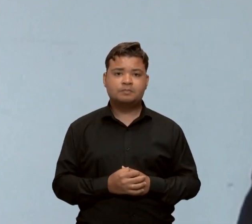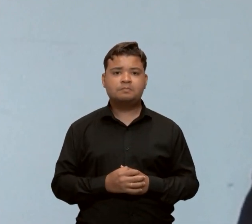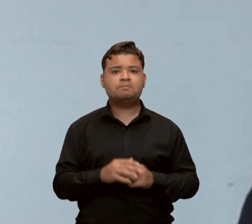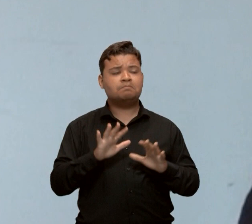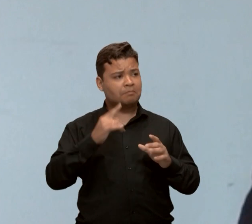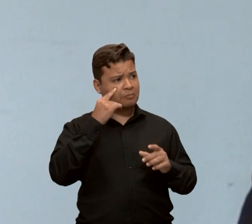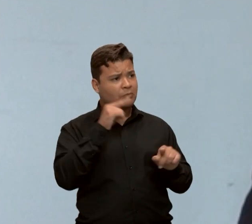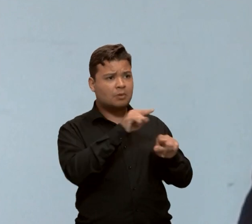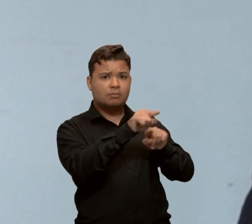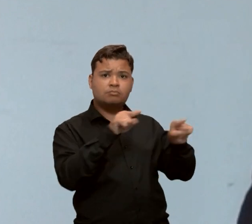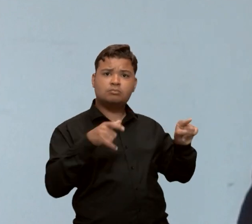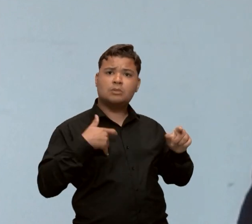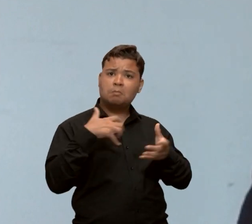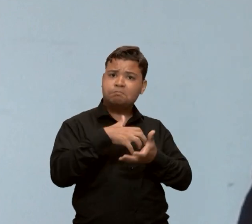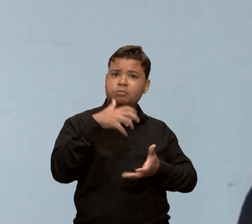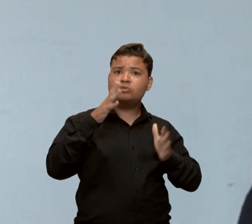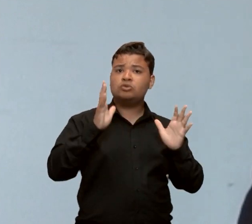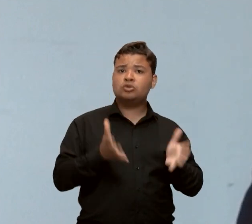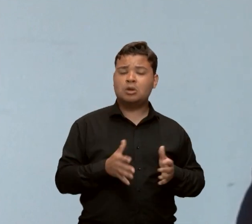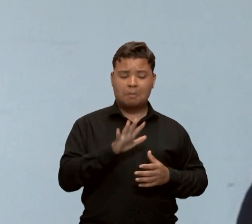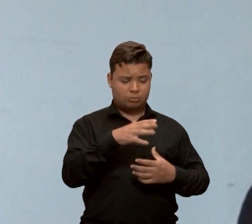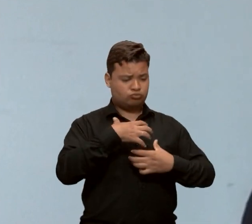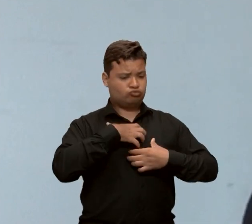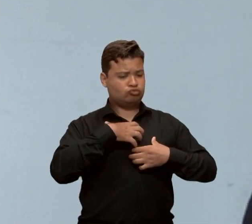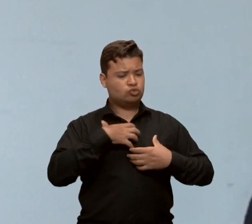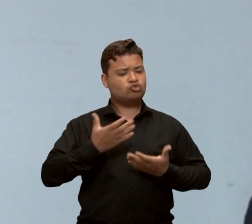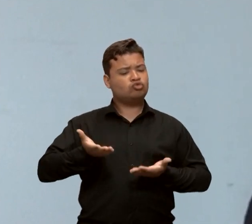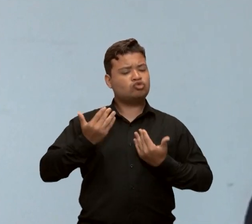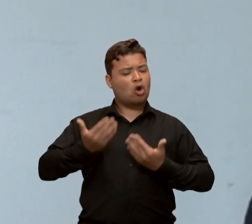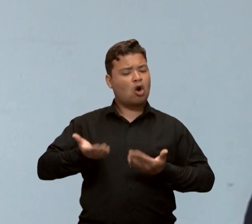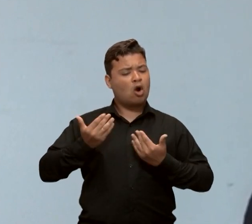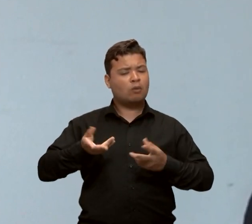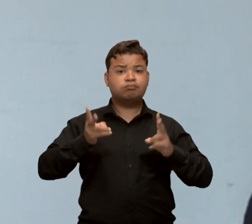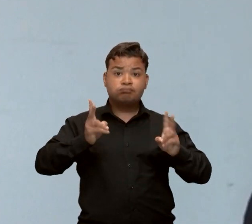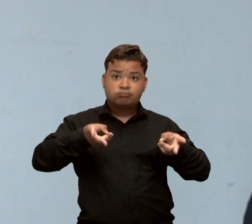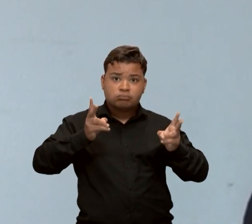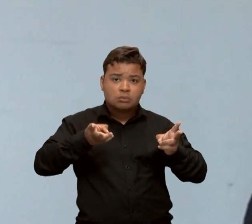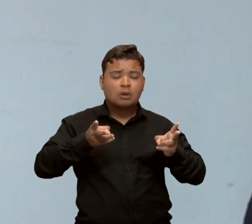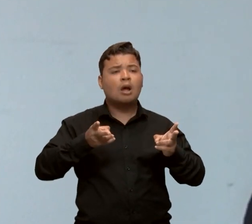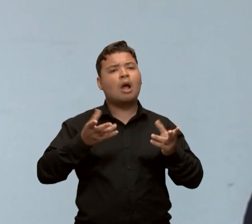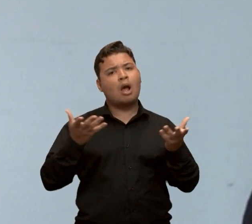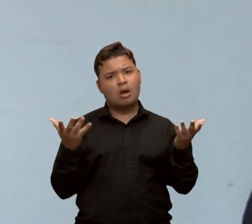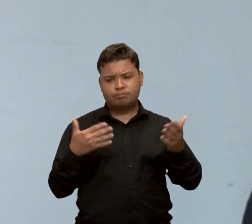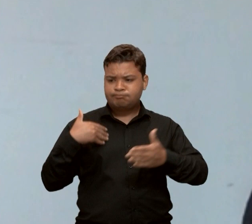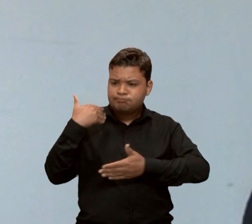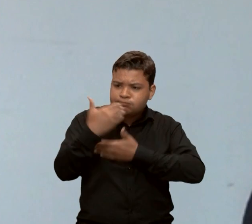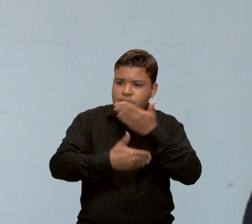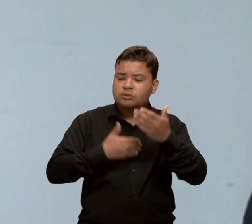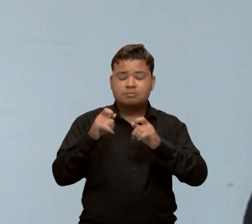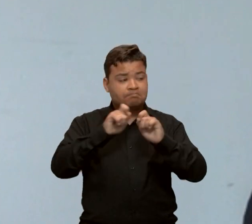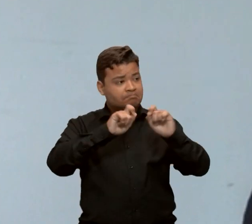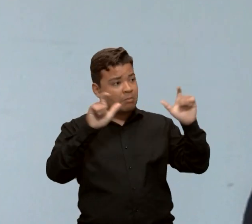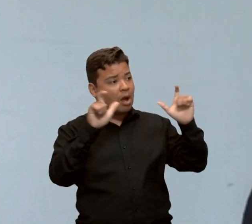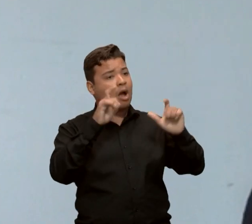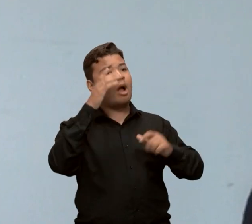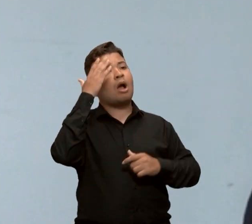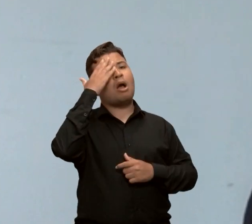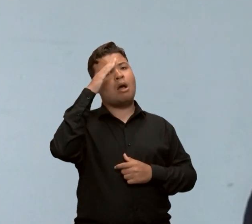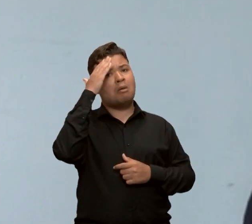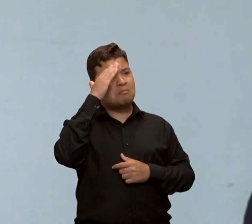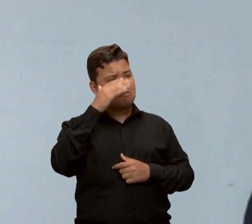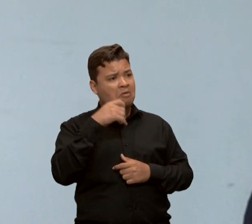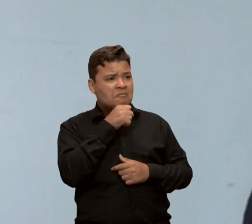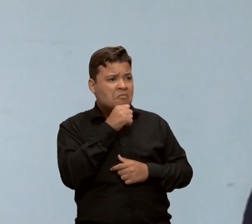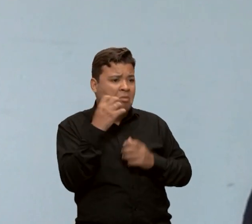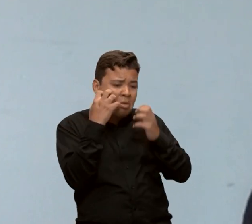de jovialidade, nós estamos nesse processo de desconstrução. Então, acho que a gente